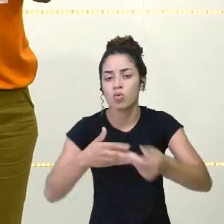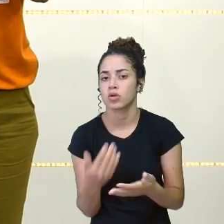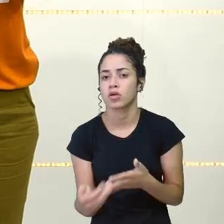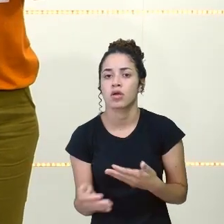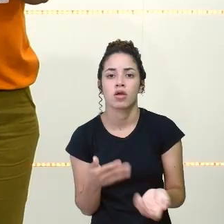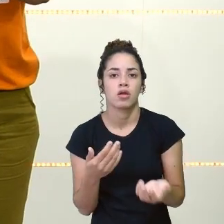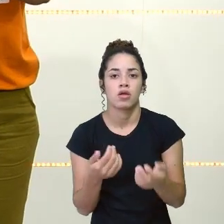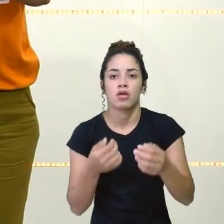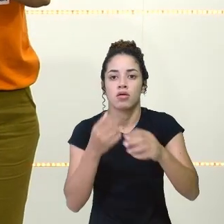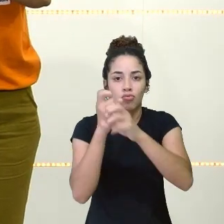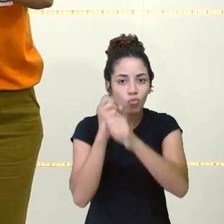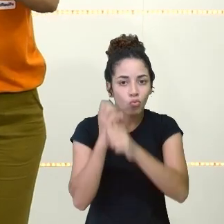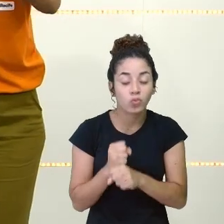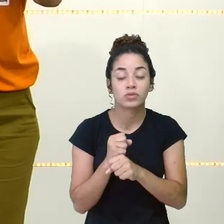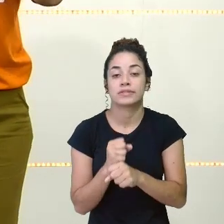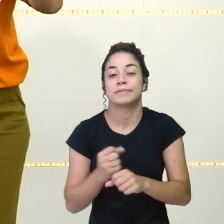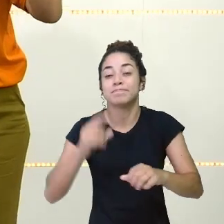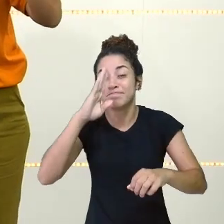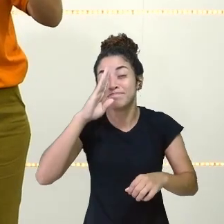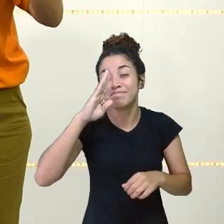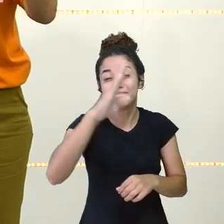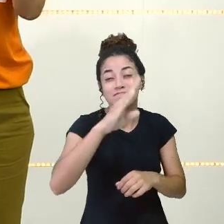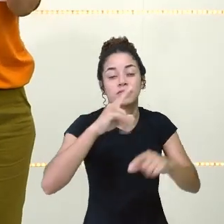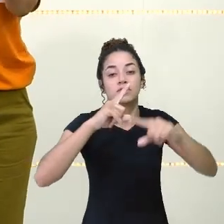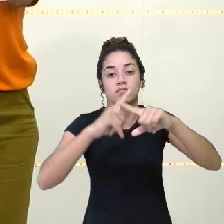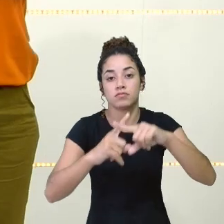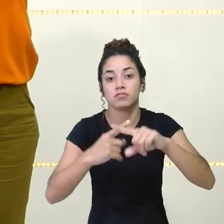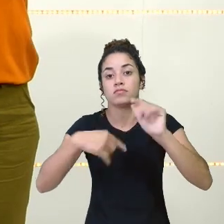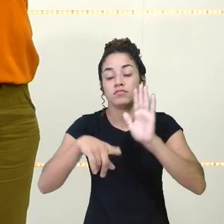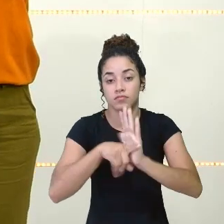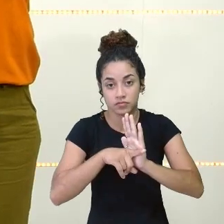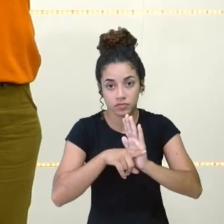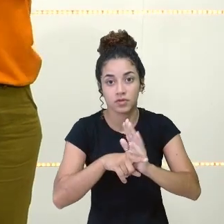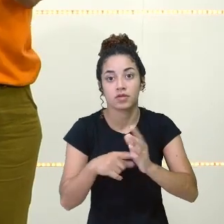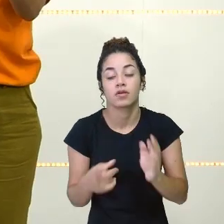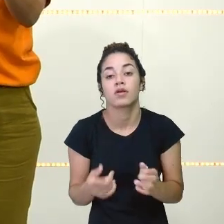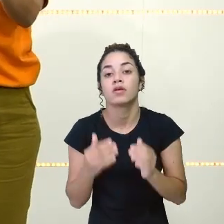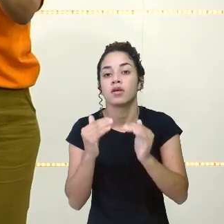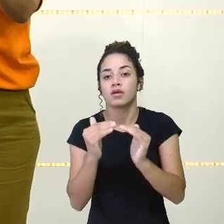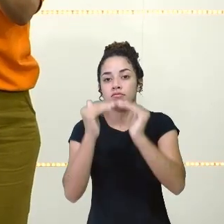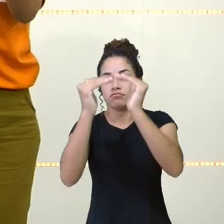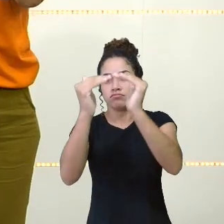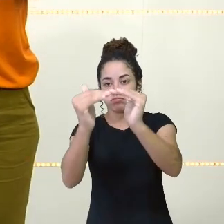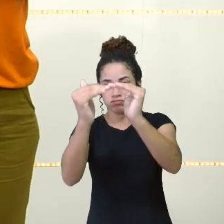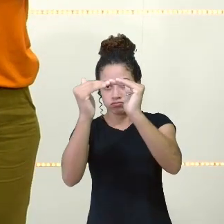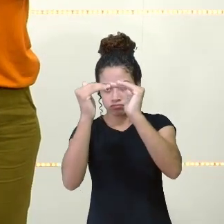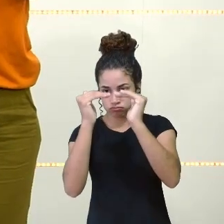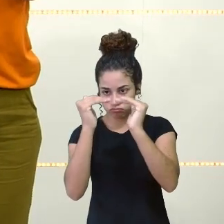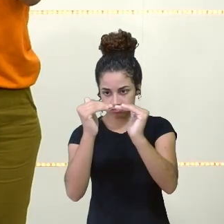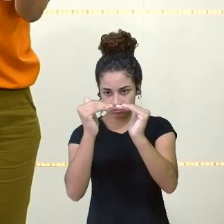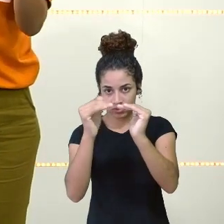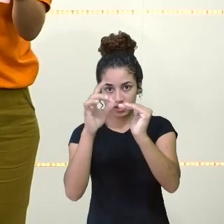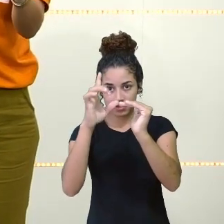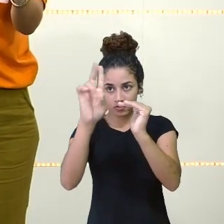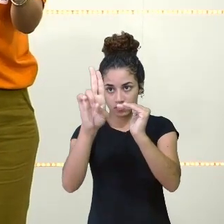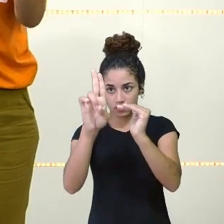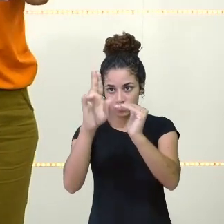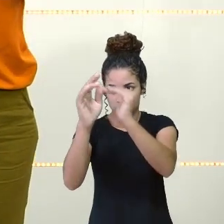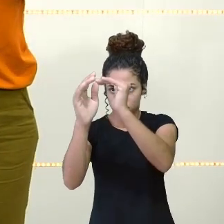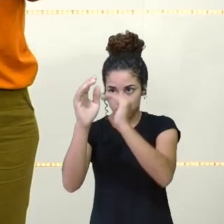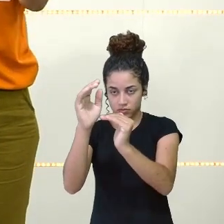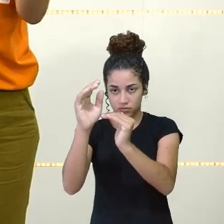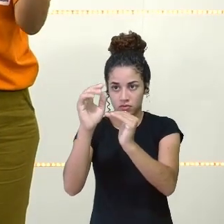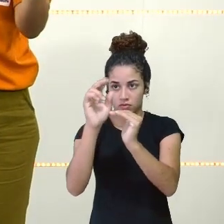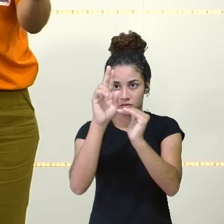principalmente adição e subtração, eu coloco unidade embaixo de unidade, dezena embaixo de